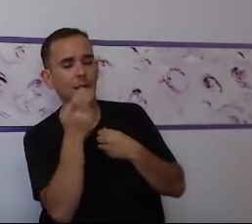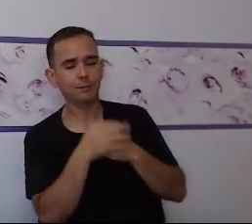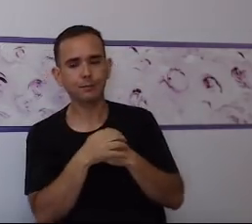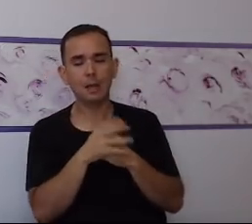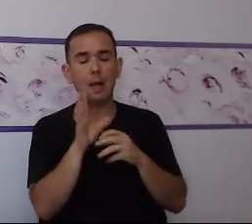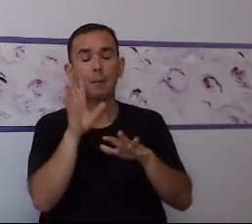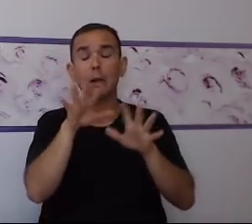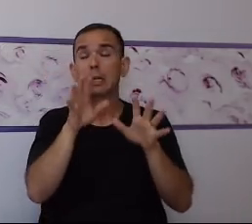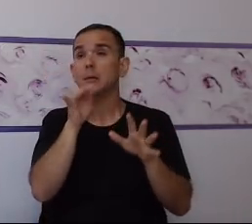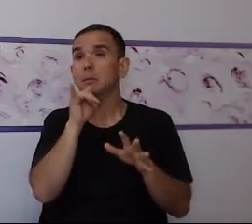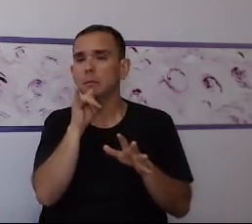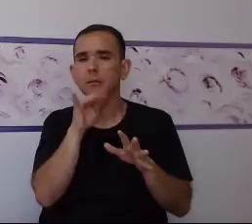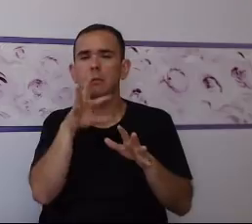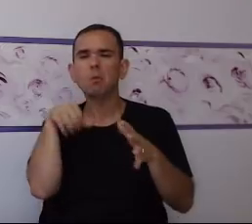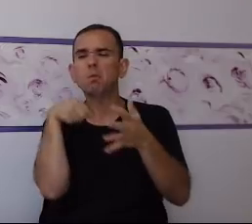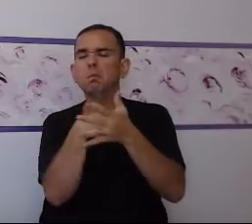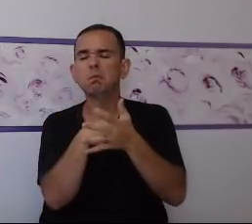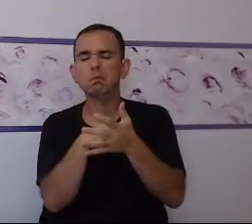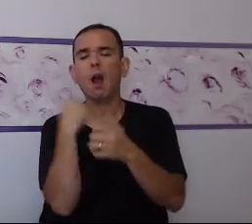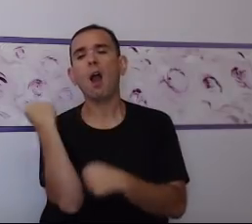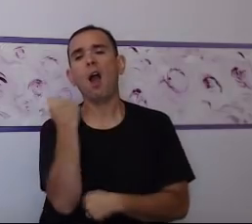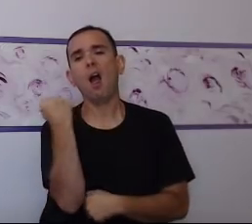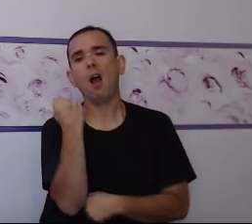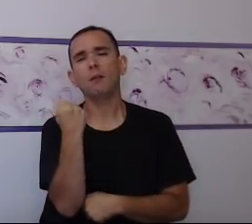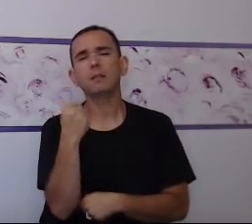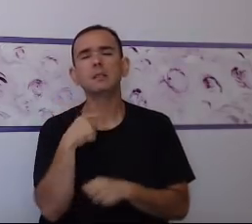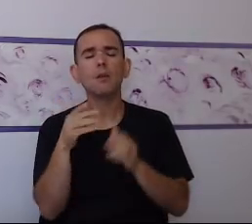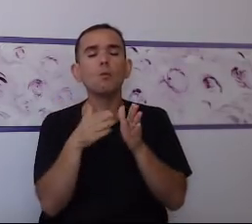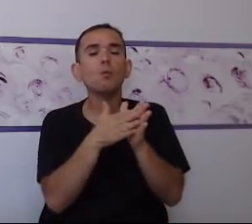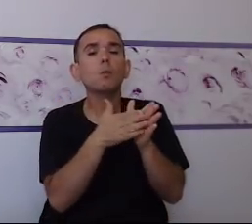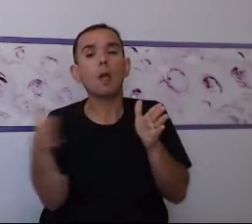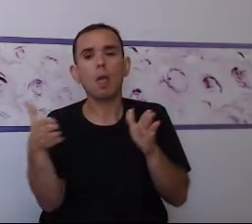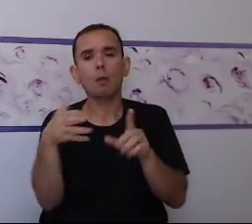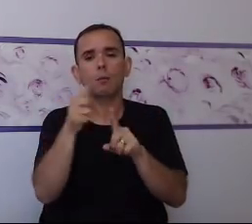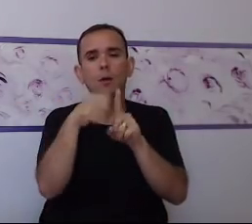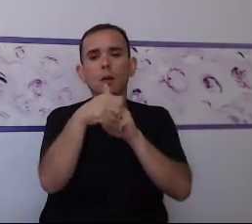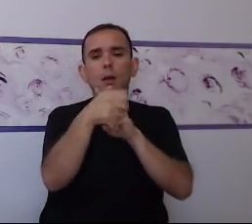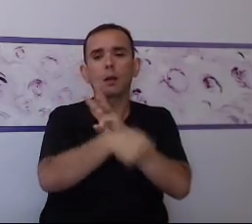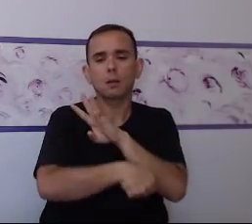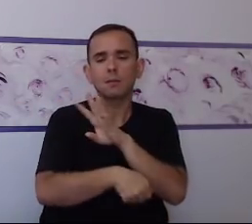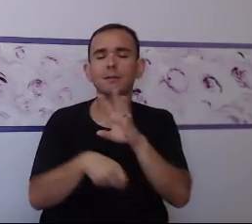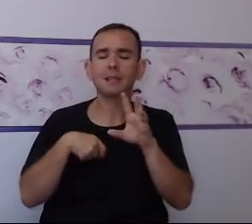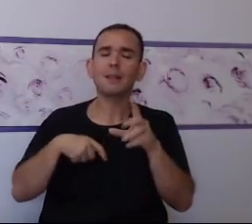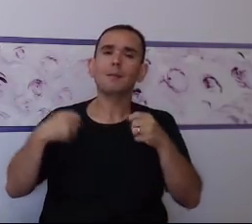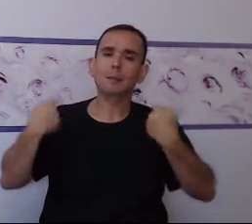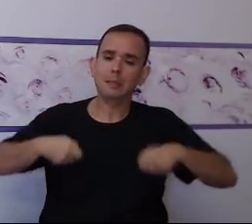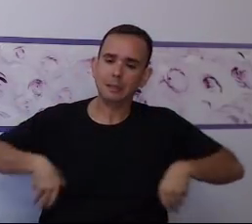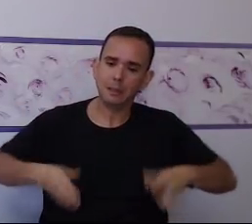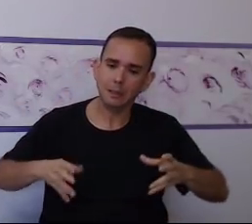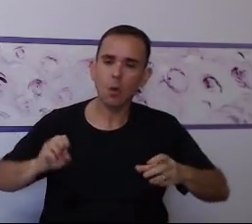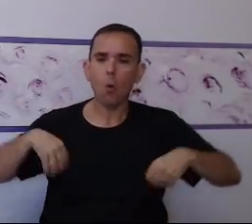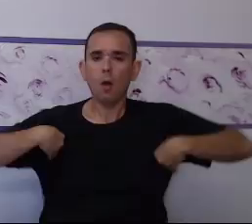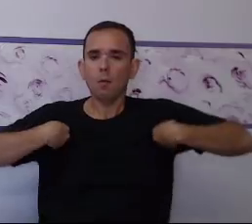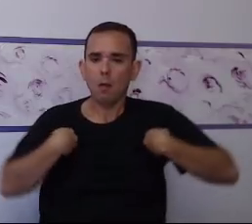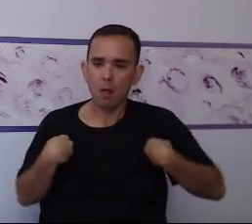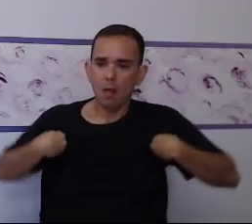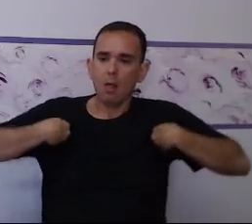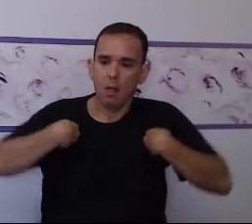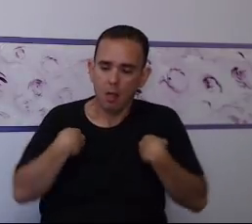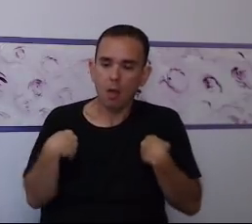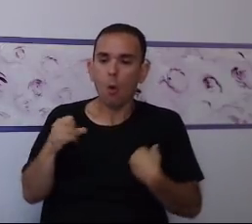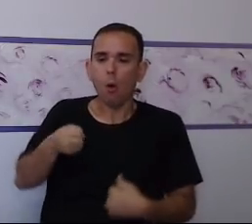foi grave. Ele, por um determinado período de tempo, precisou de uma cadeira de rodas, de uma muleta, de uma